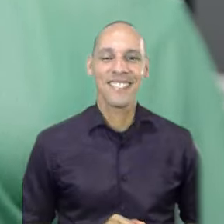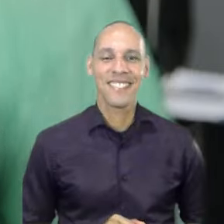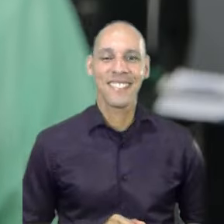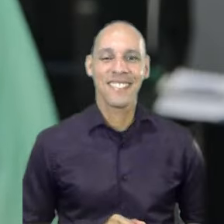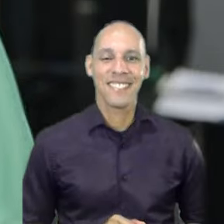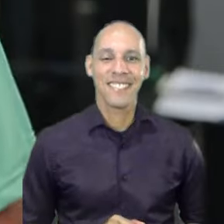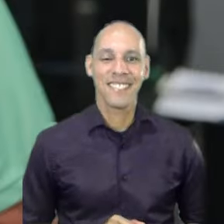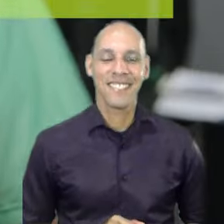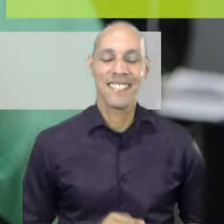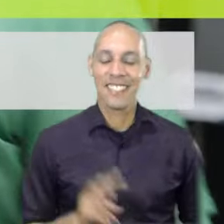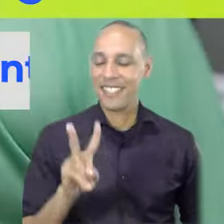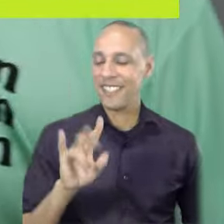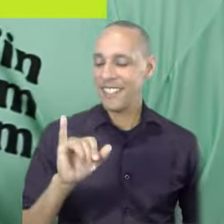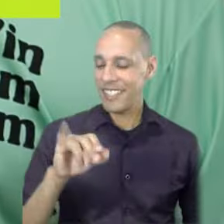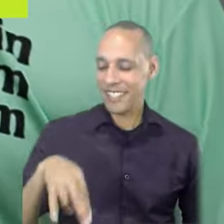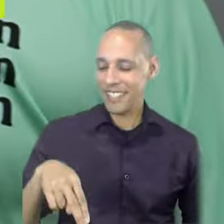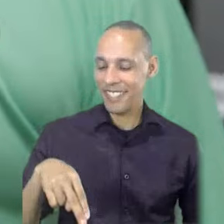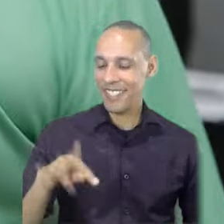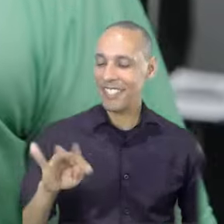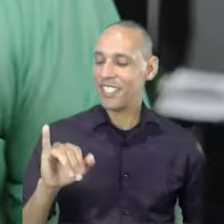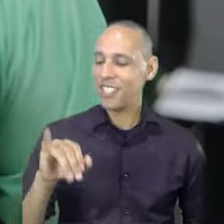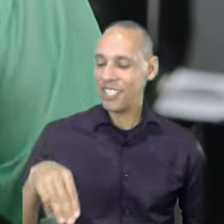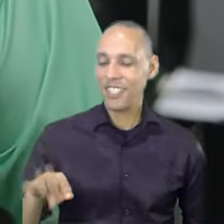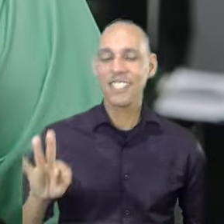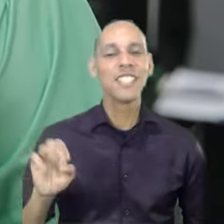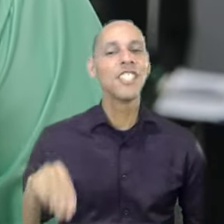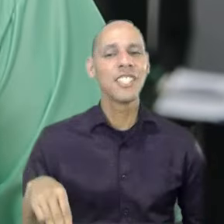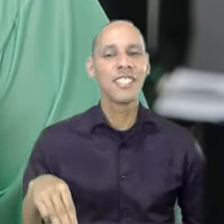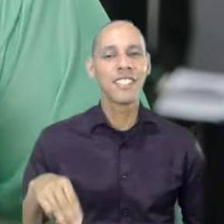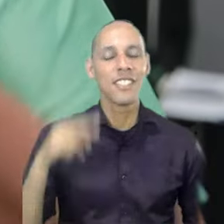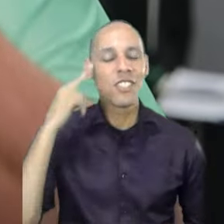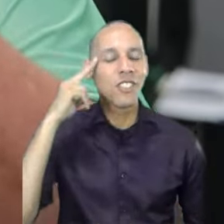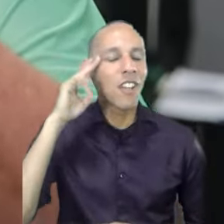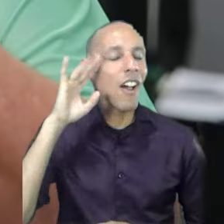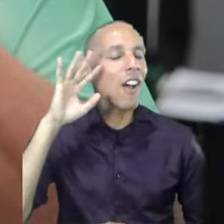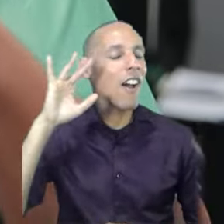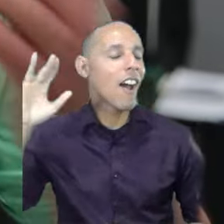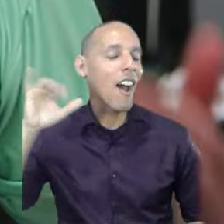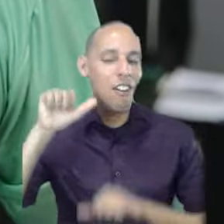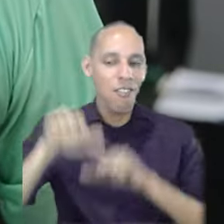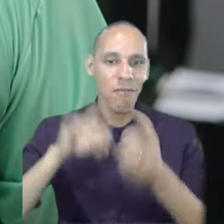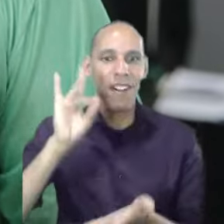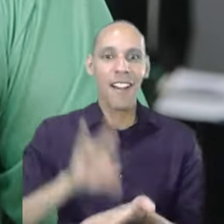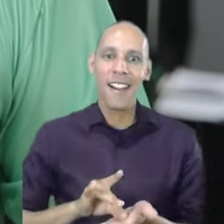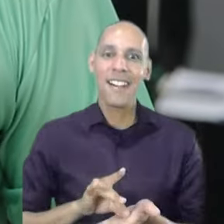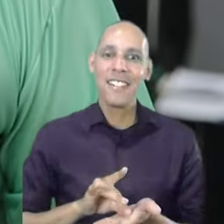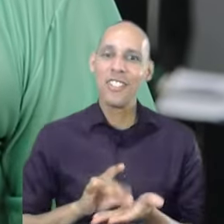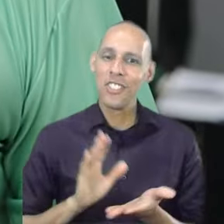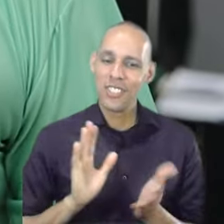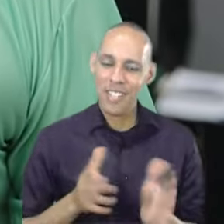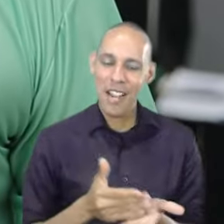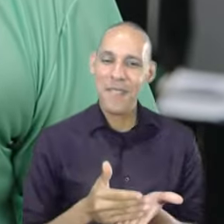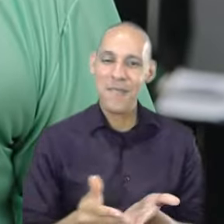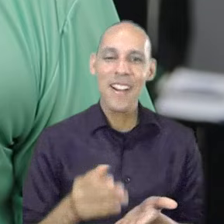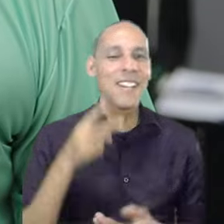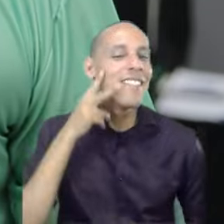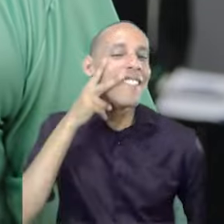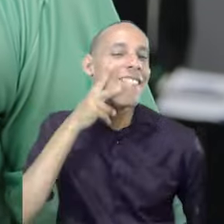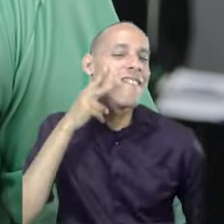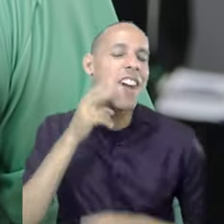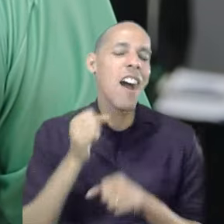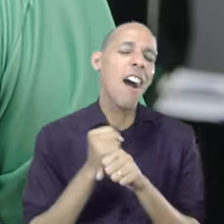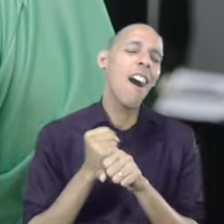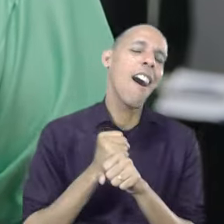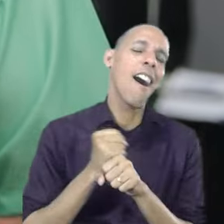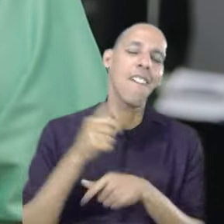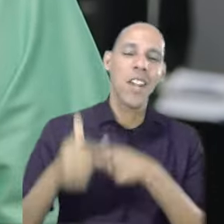A Vintintim é um sonho que virou uma realidade. A gente já está no mundo, começamos com vinho, a gente está no mundo do vinho há muitos anos, né?